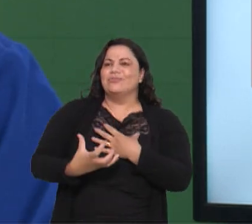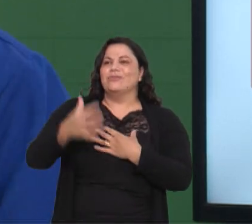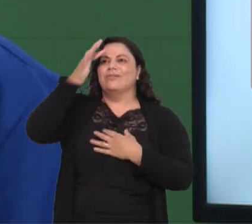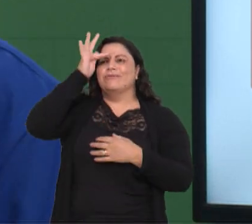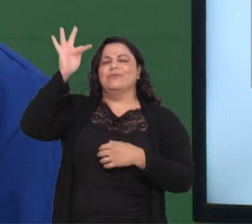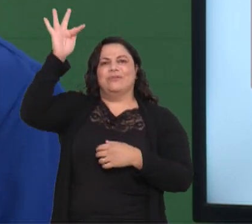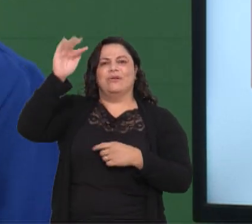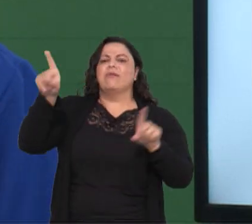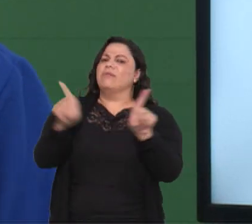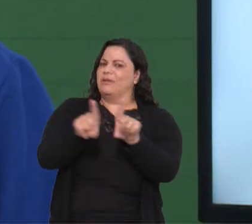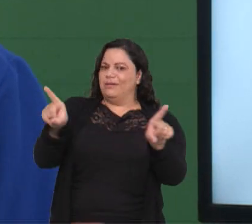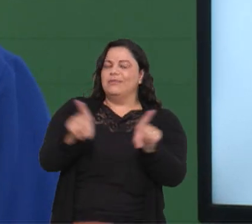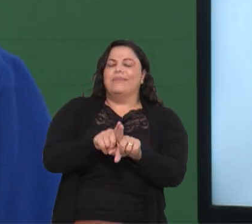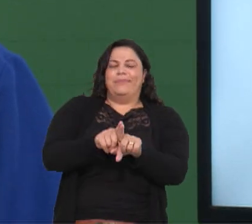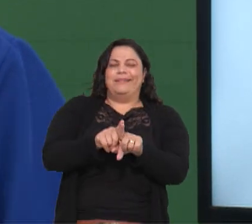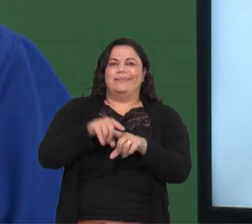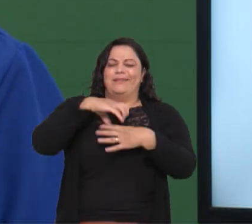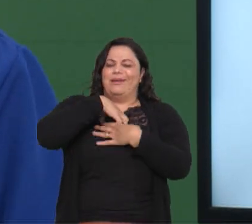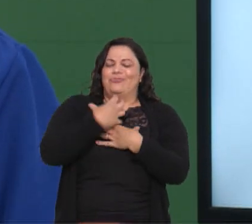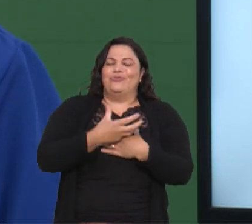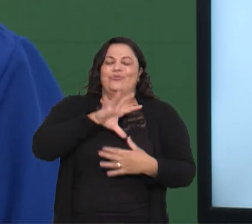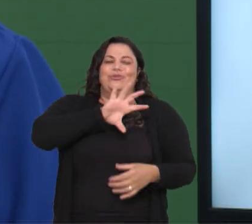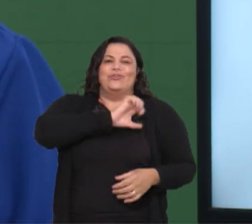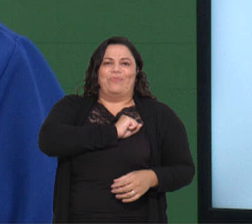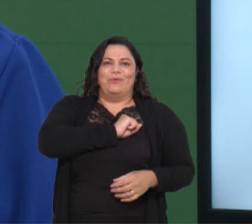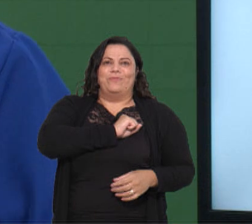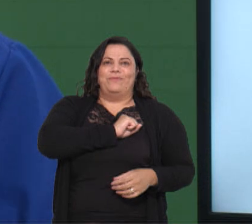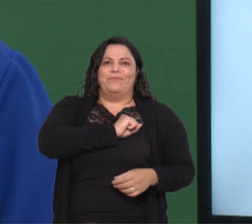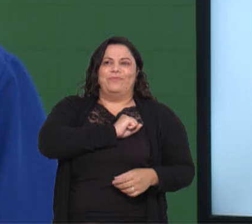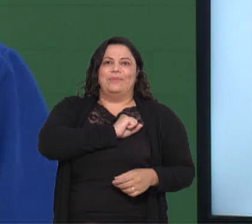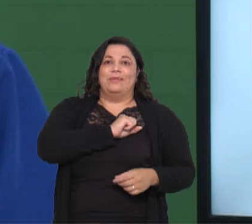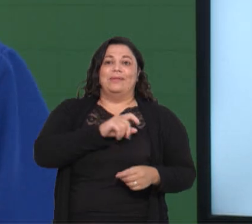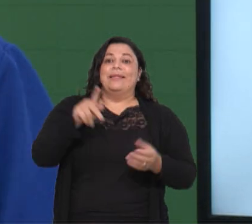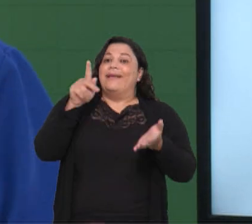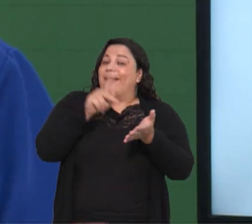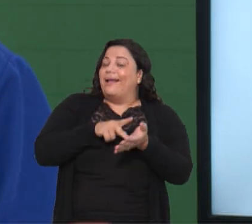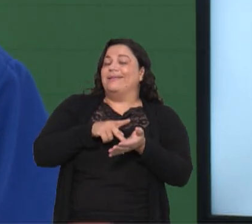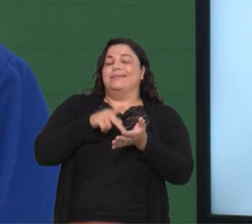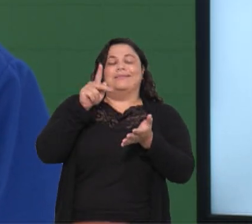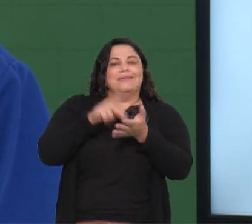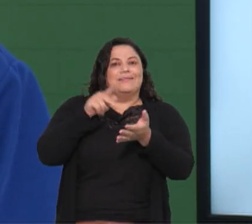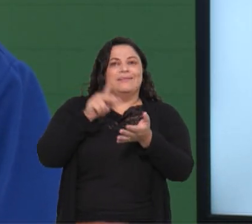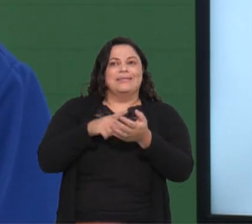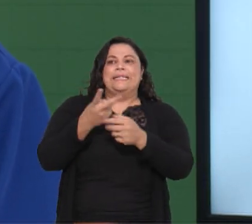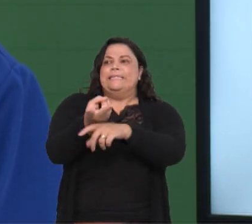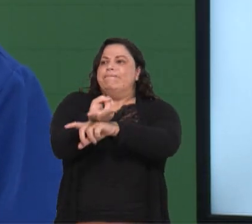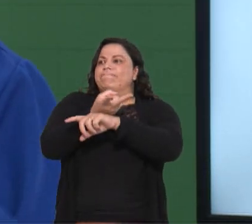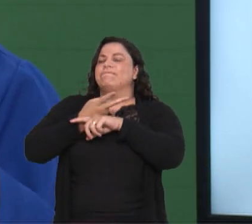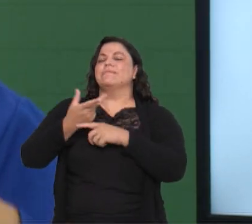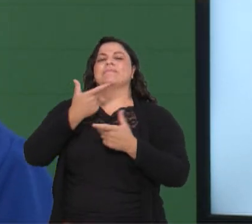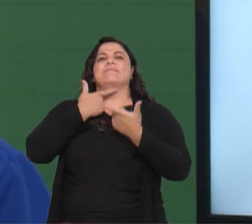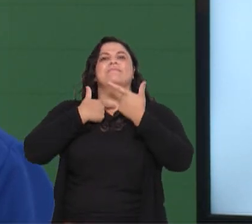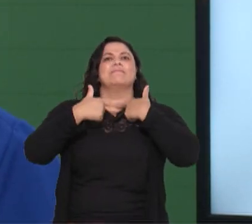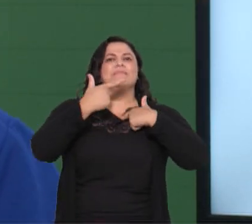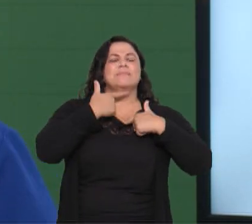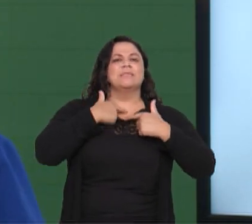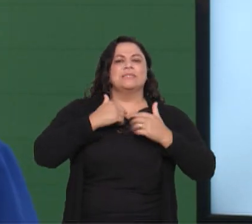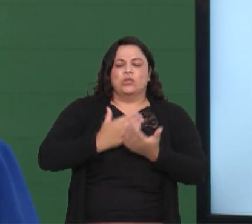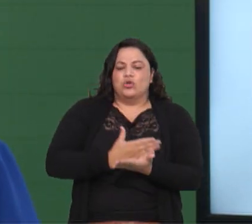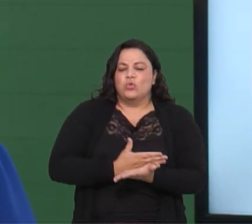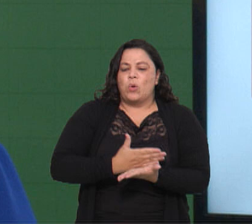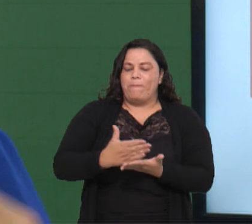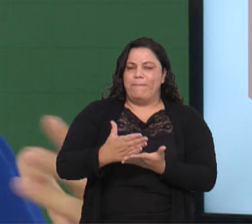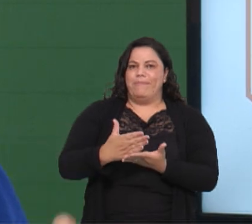verdadeira definição do amor para Platão, né? Onde a busca sempre pelo desejo para Platão começa no